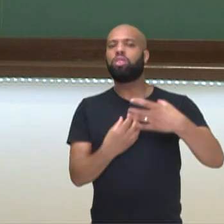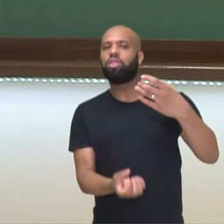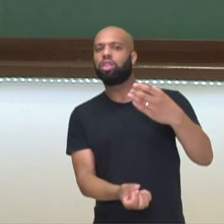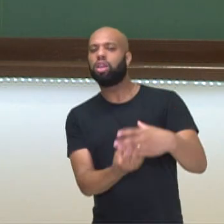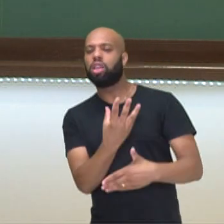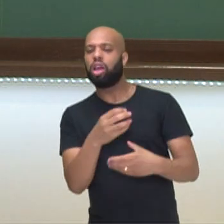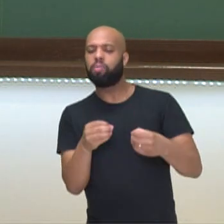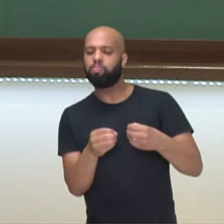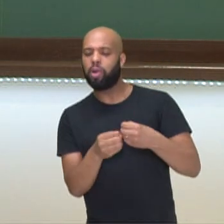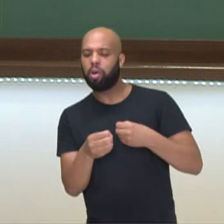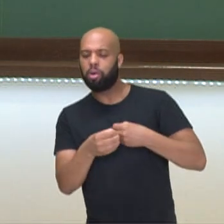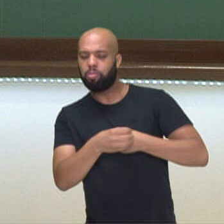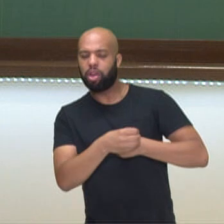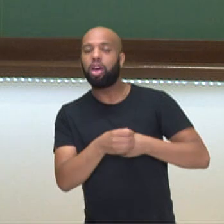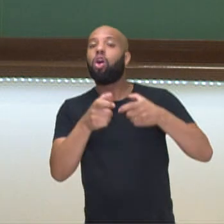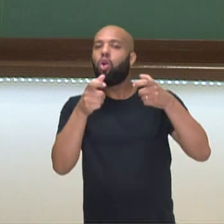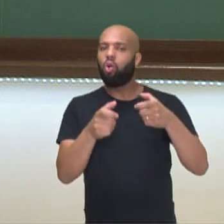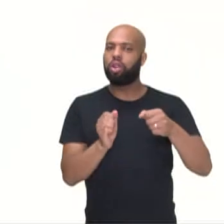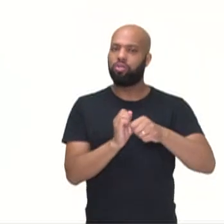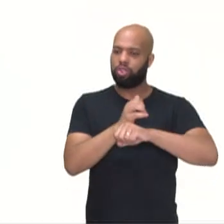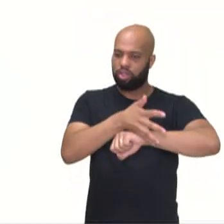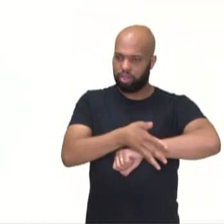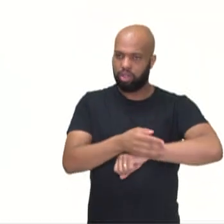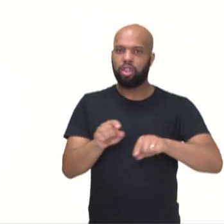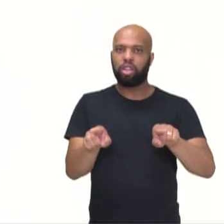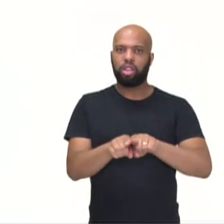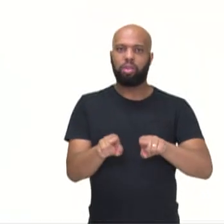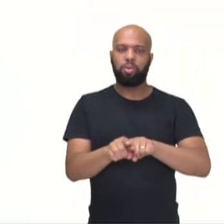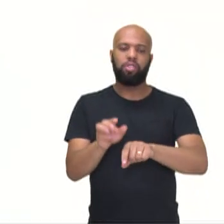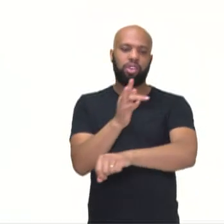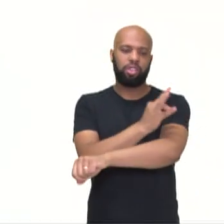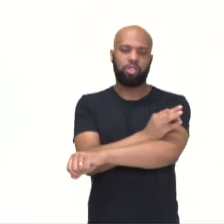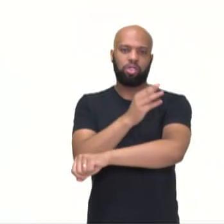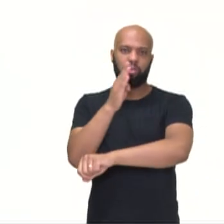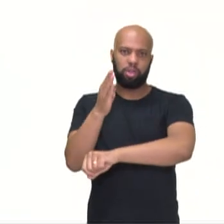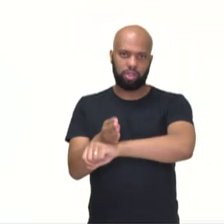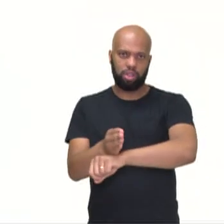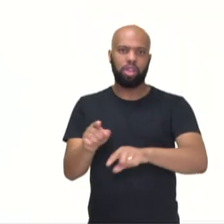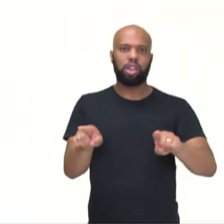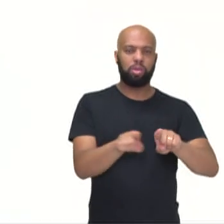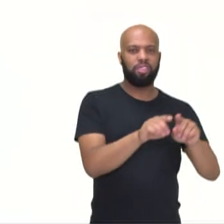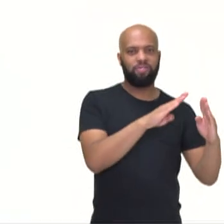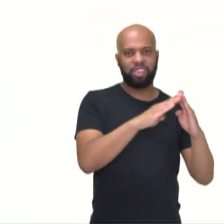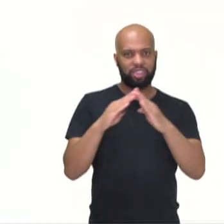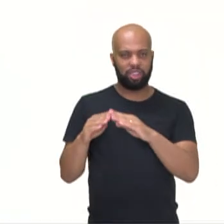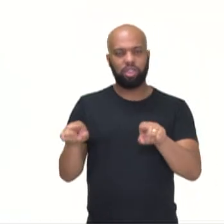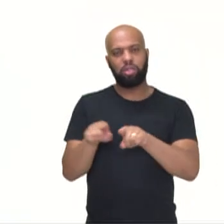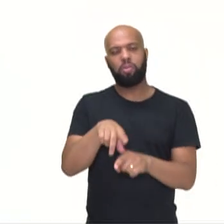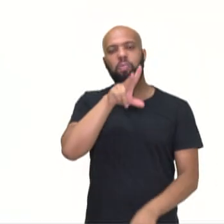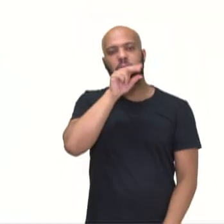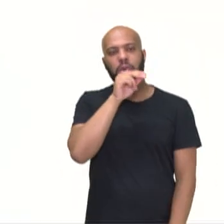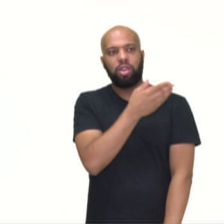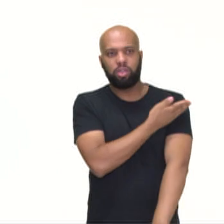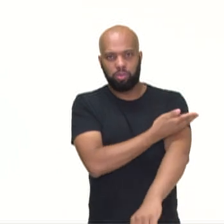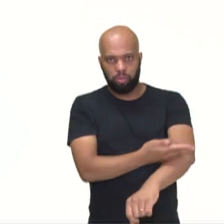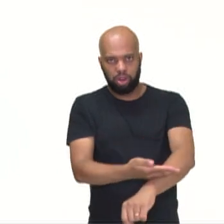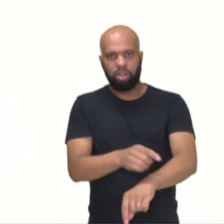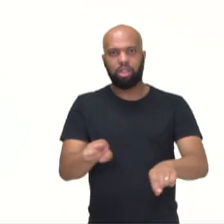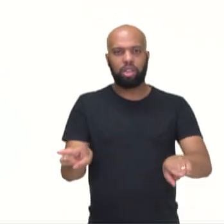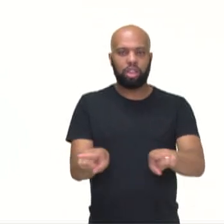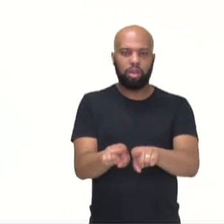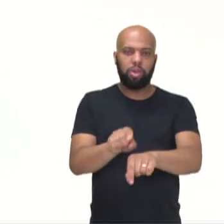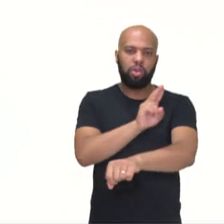criar uma região metropolitana em Foz do Iguaçu, Francisco Beltrão, Dois Vizinhos, Pato Branco, União da Vitória, Cornélio